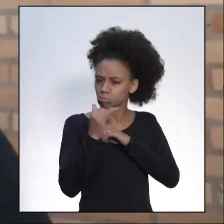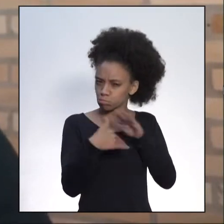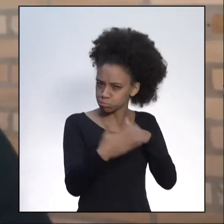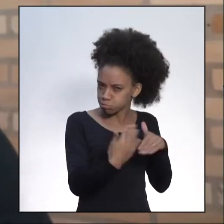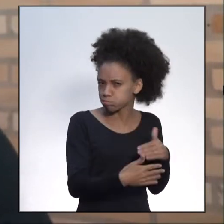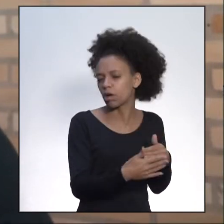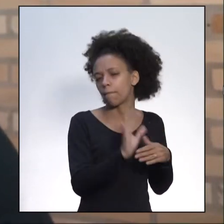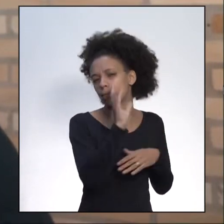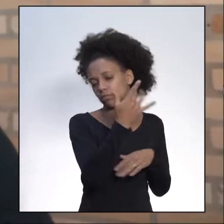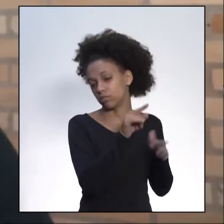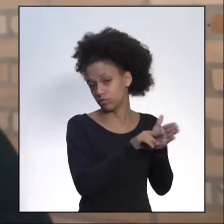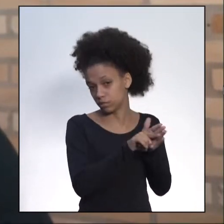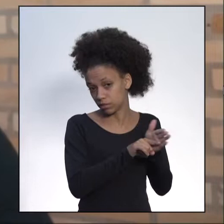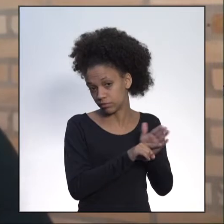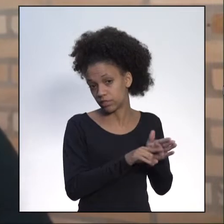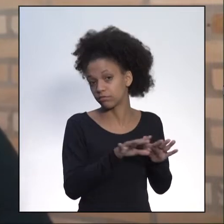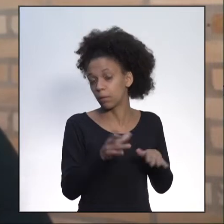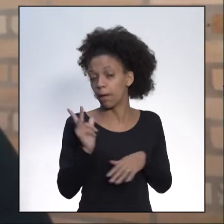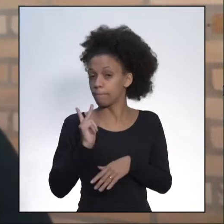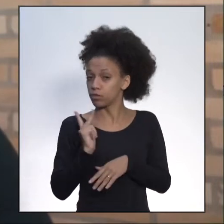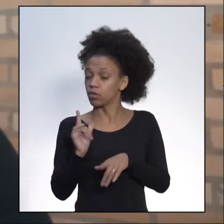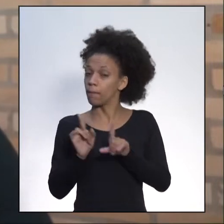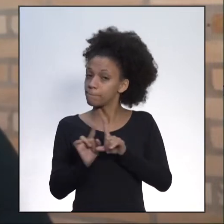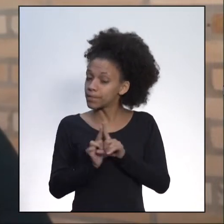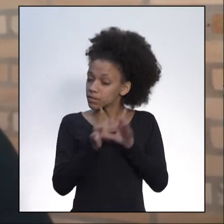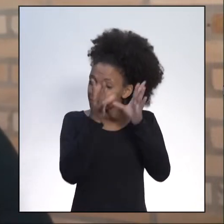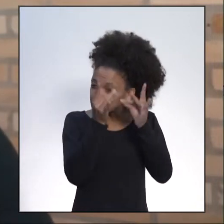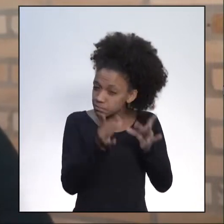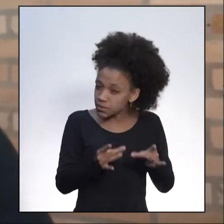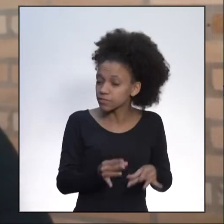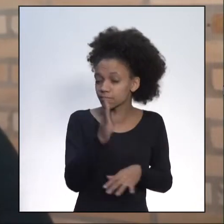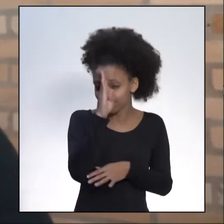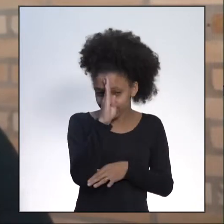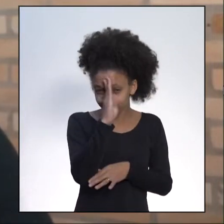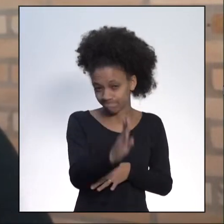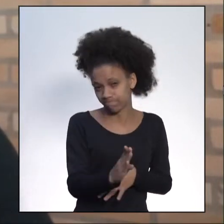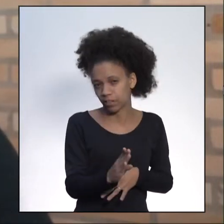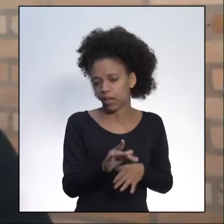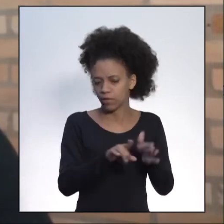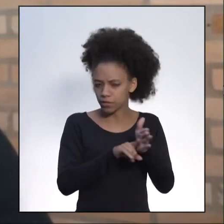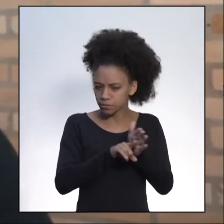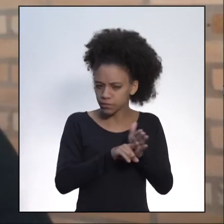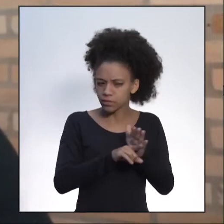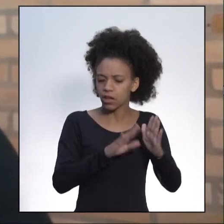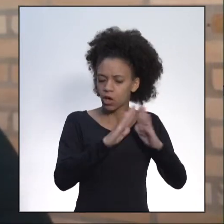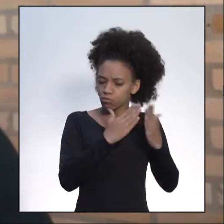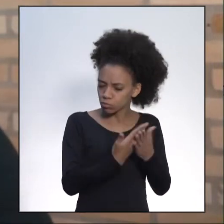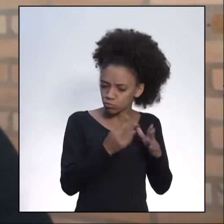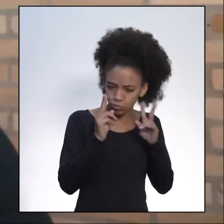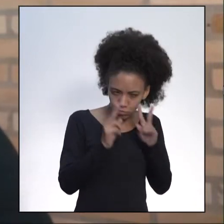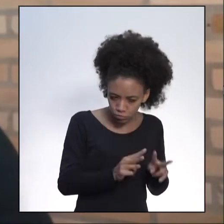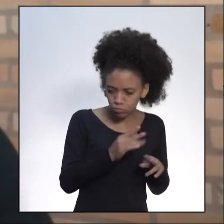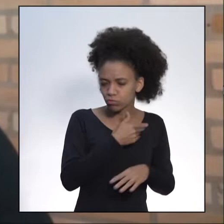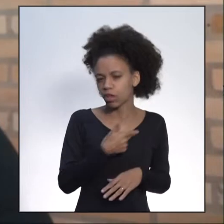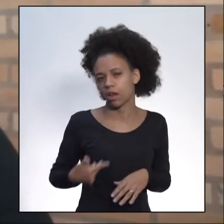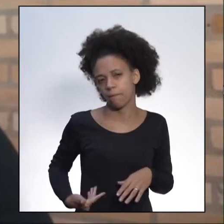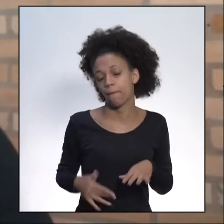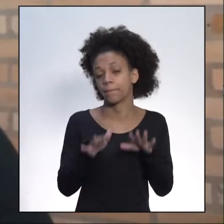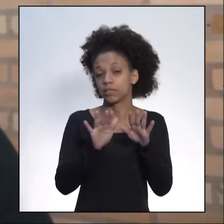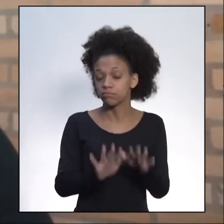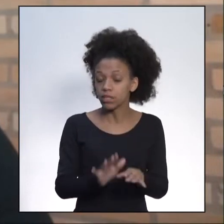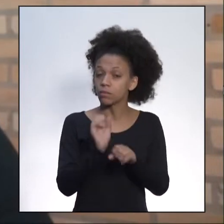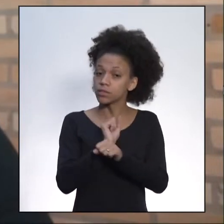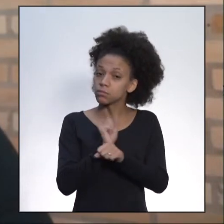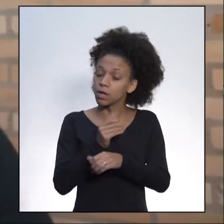as pesquisas, tanto particulares, mas especificamente as minhas pesquisas têm um olhar para a escola pública. Então, espero